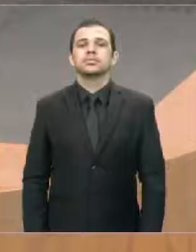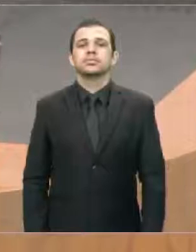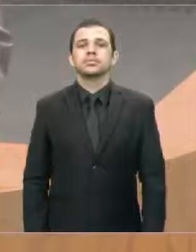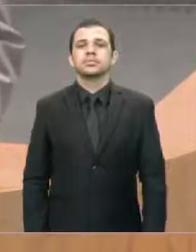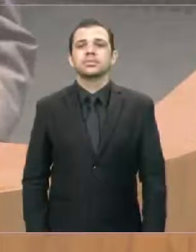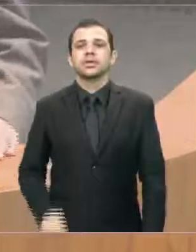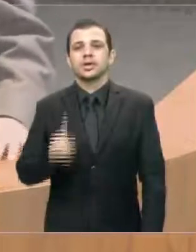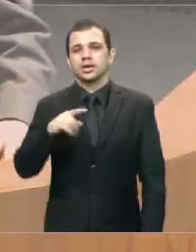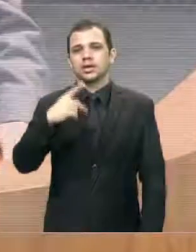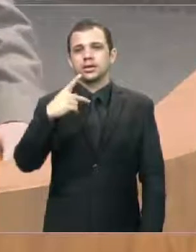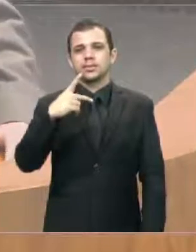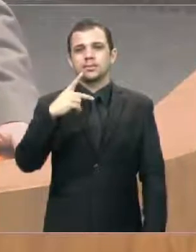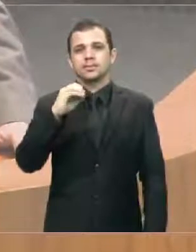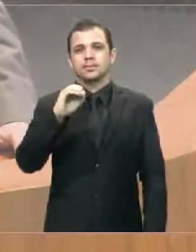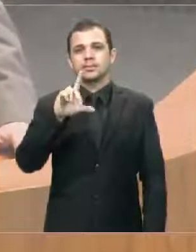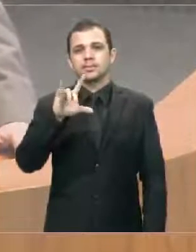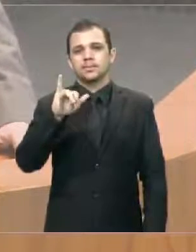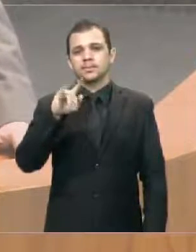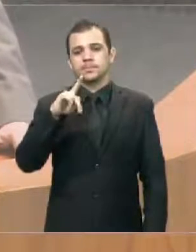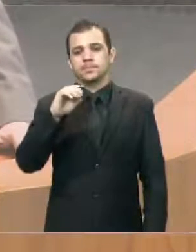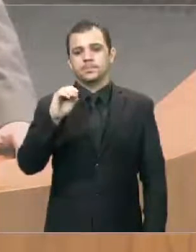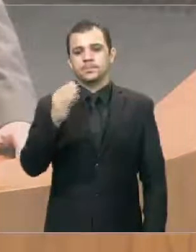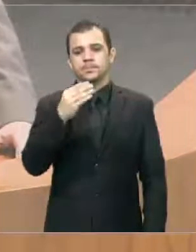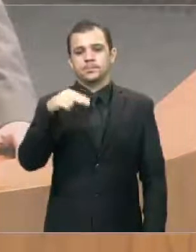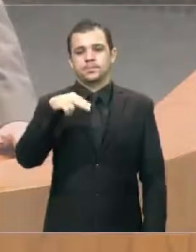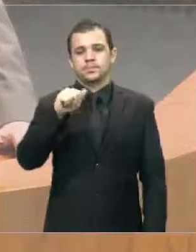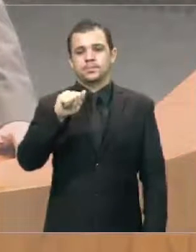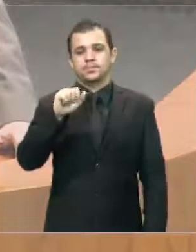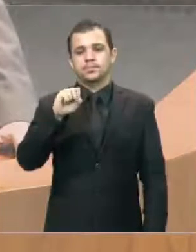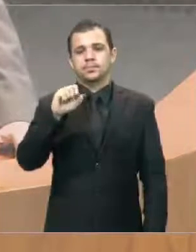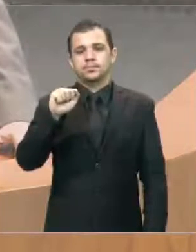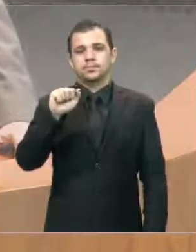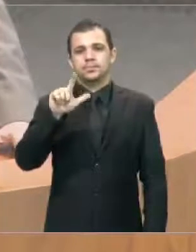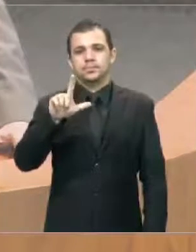pólipo nasal. Em segundo lugar, senhor presidente,